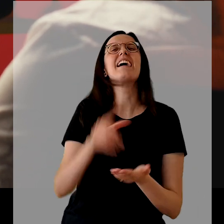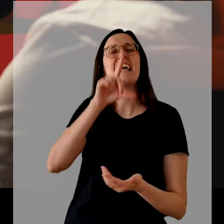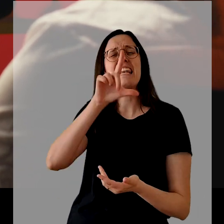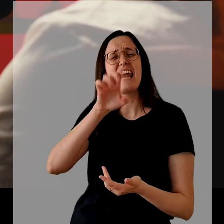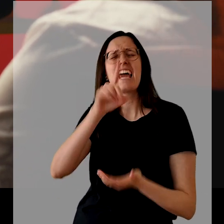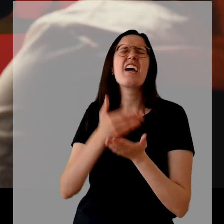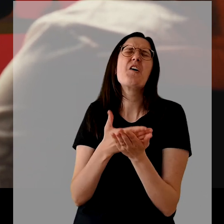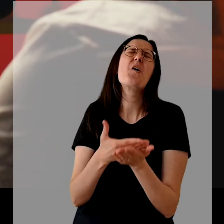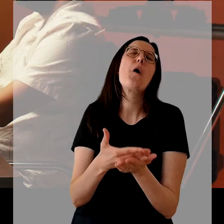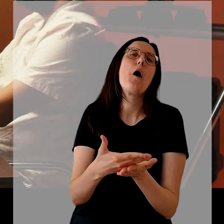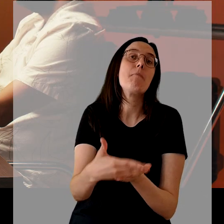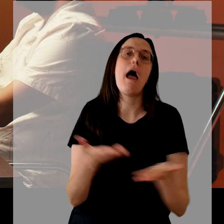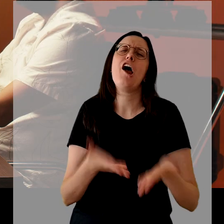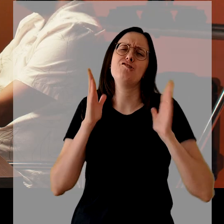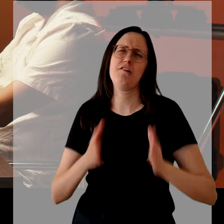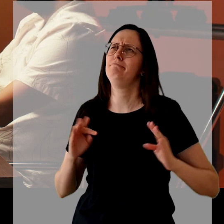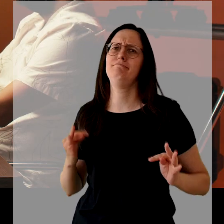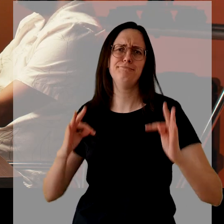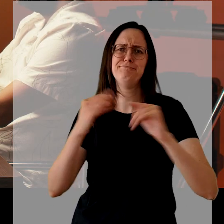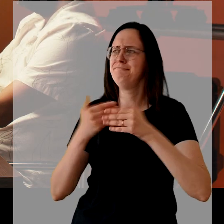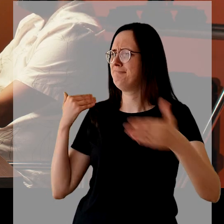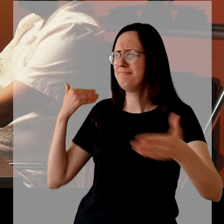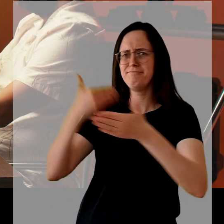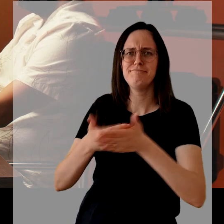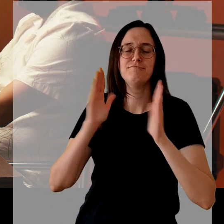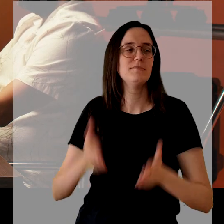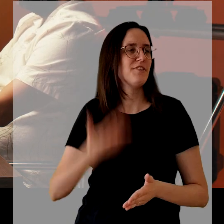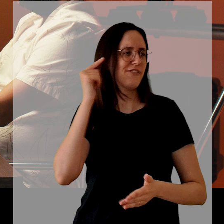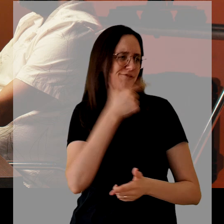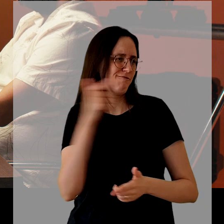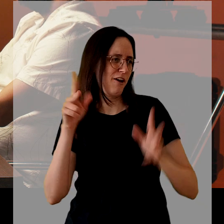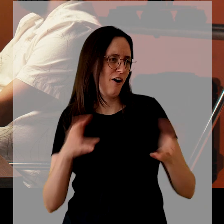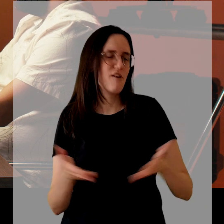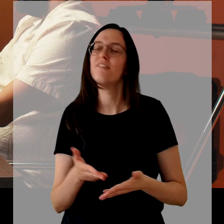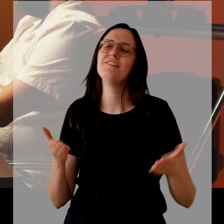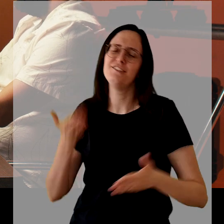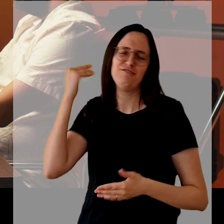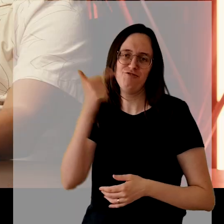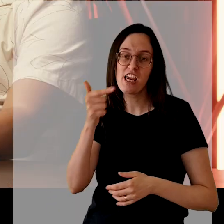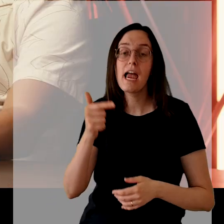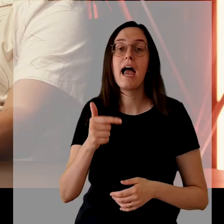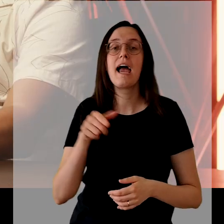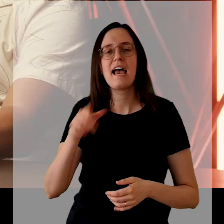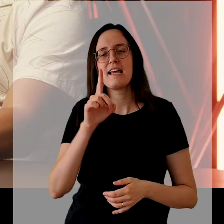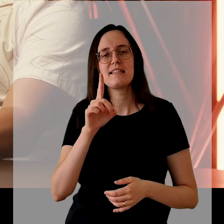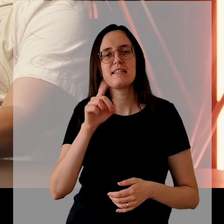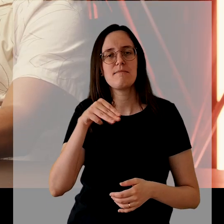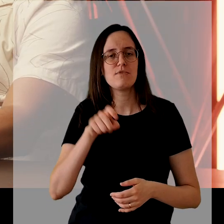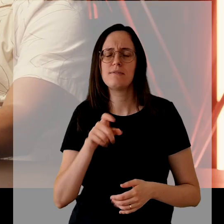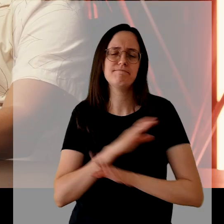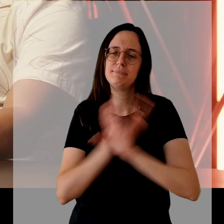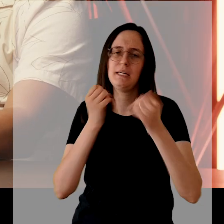iniciando alguma coisa de LED, né? Não existia nada do que a gente tem hoje. Não existia. E DMX era